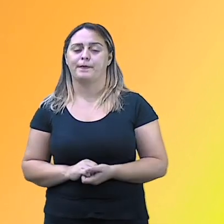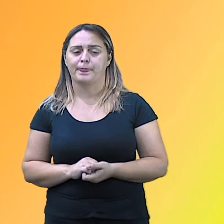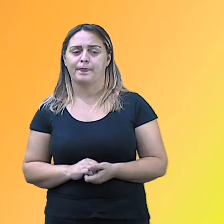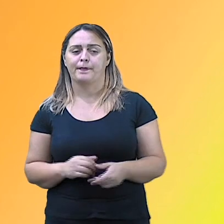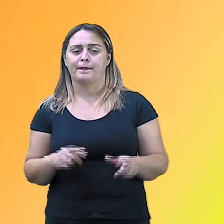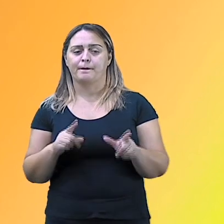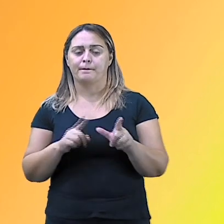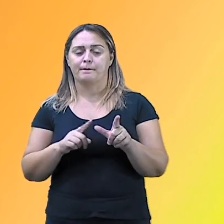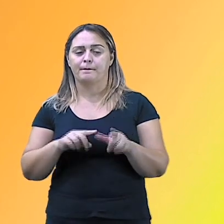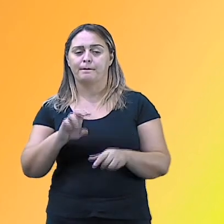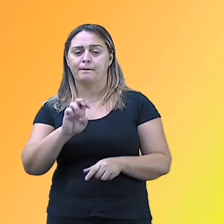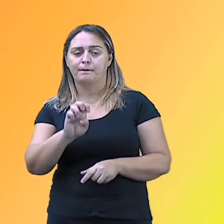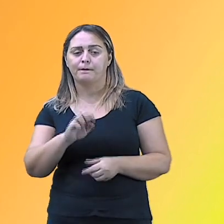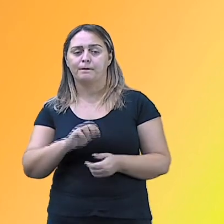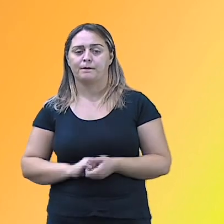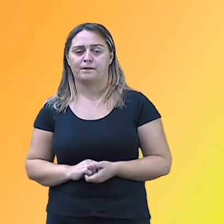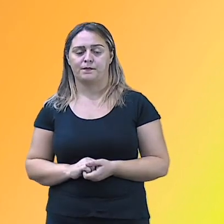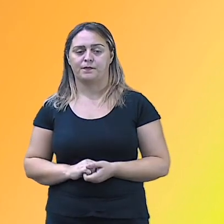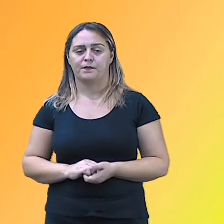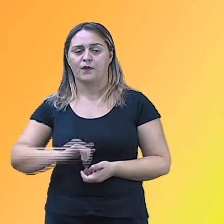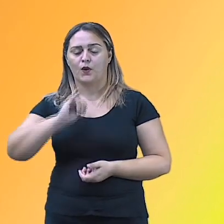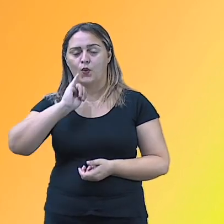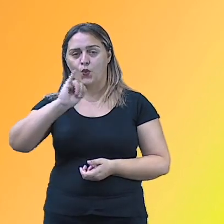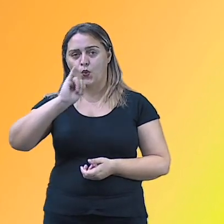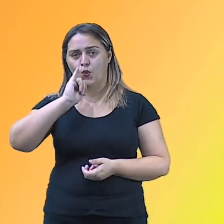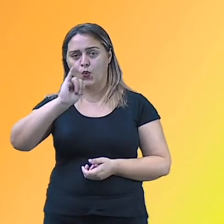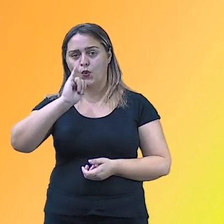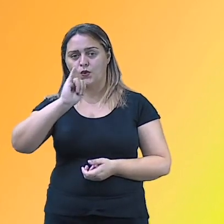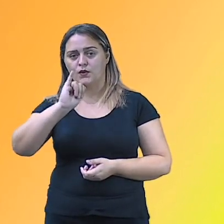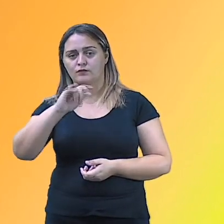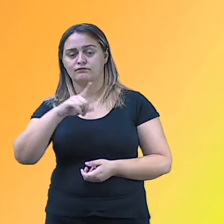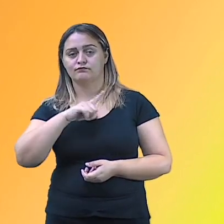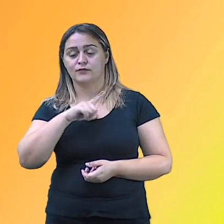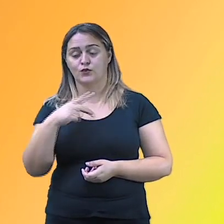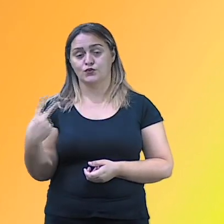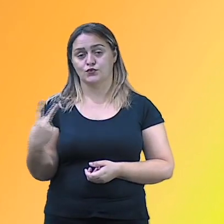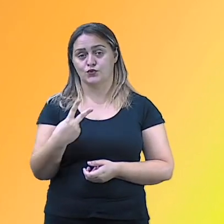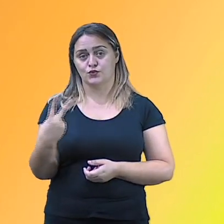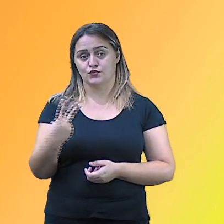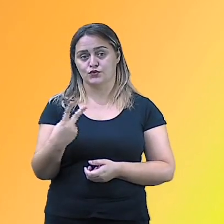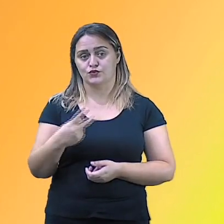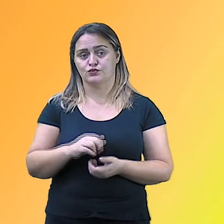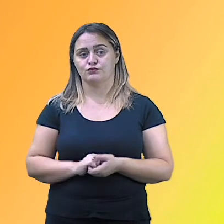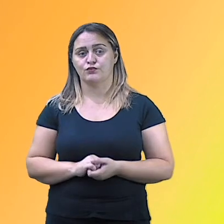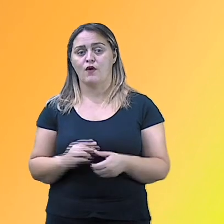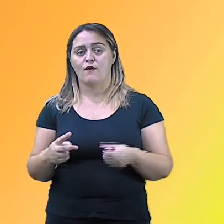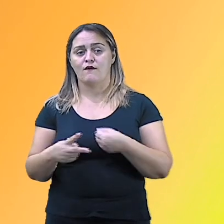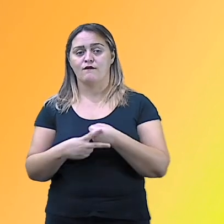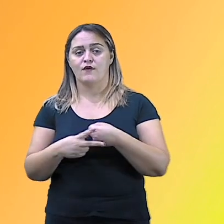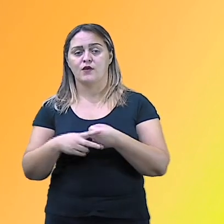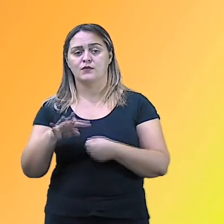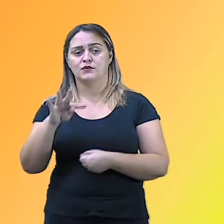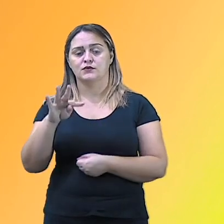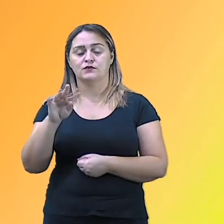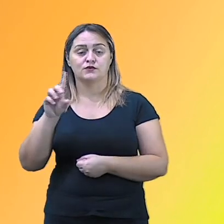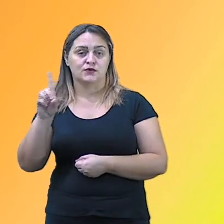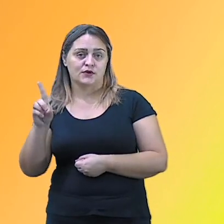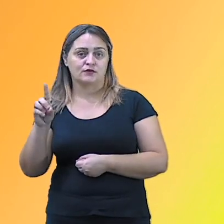verbo contar, ele é bitransitivo, ou seja, transitivo direto e